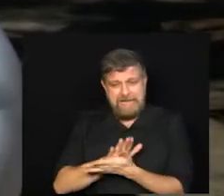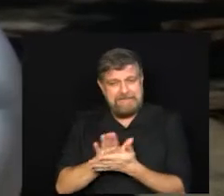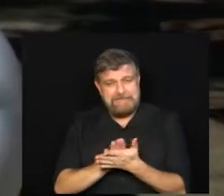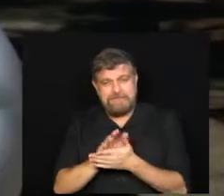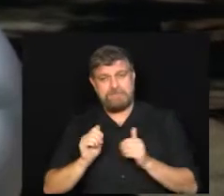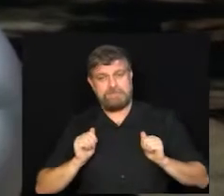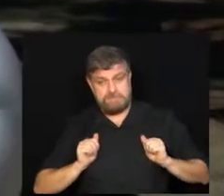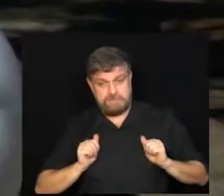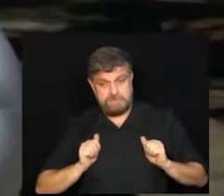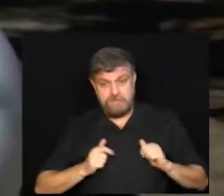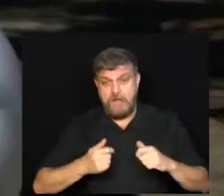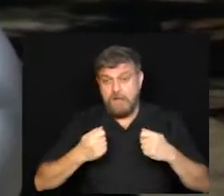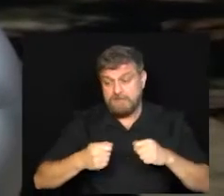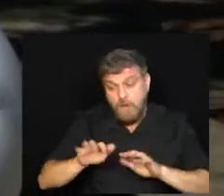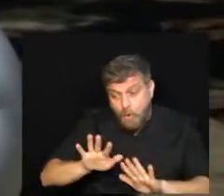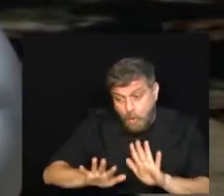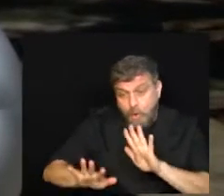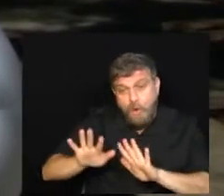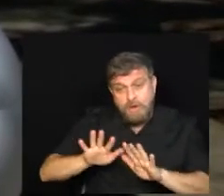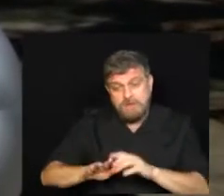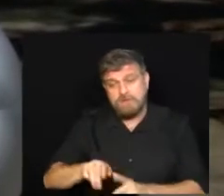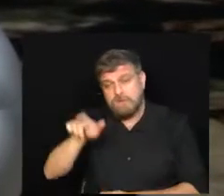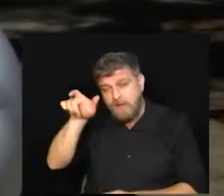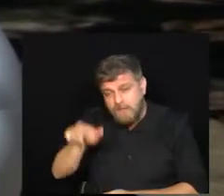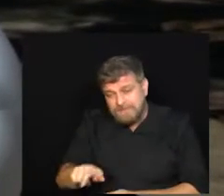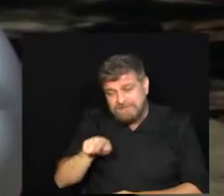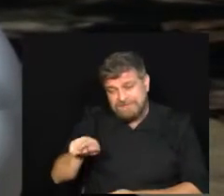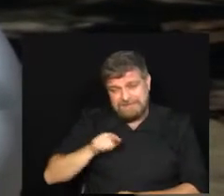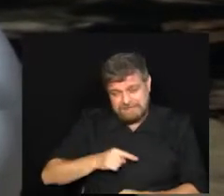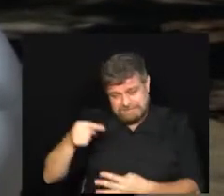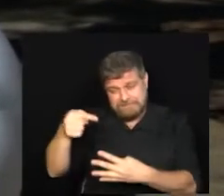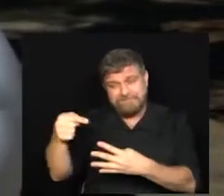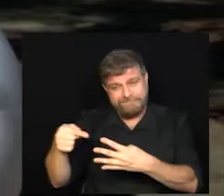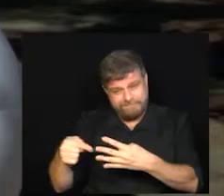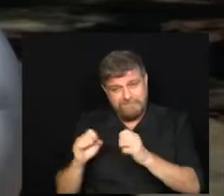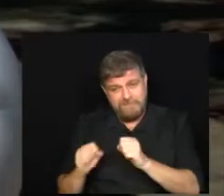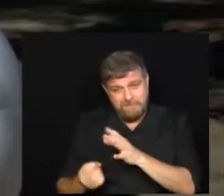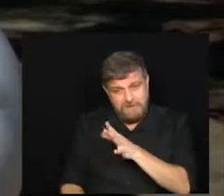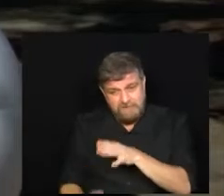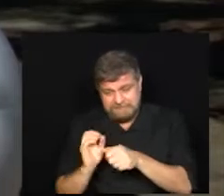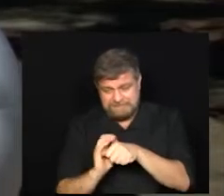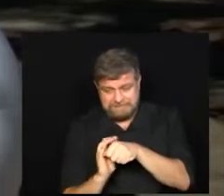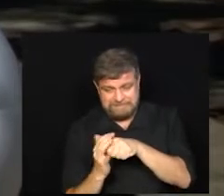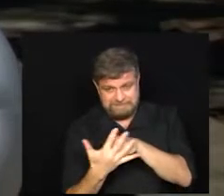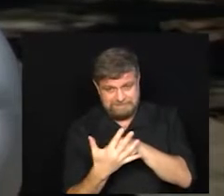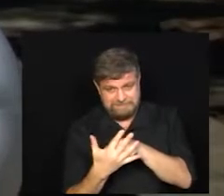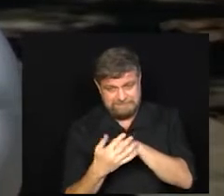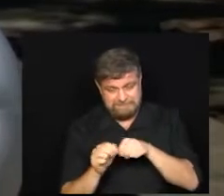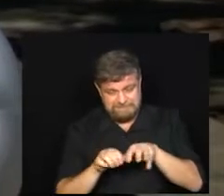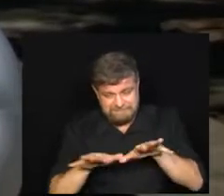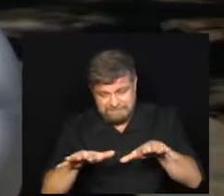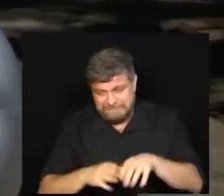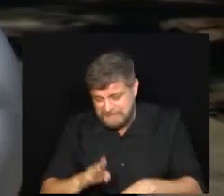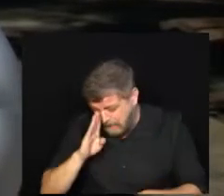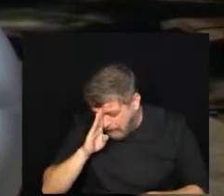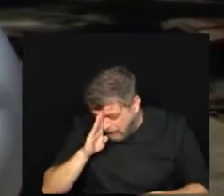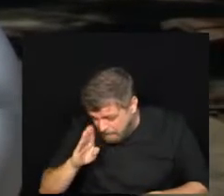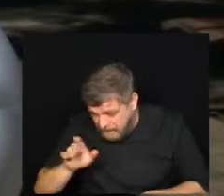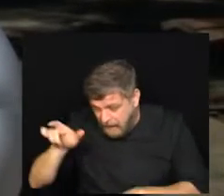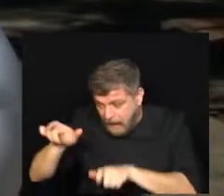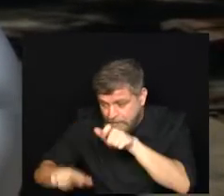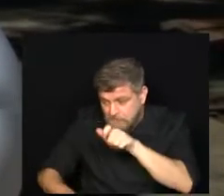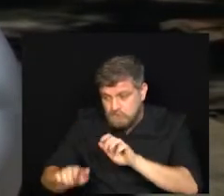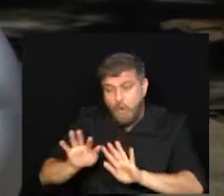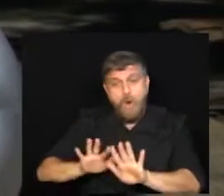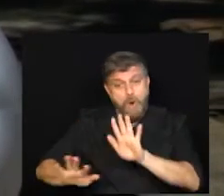que é preciso tomar cuidados, e aquelas pessoas que têm mais fatores de risco para desenvolver Covid, essas pessoas principalmente têm que ter mais